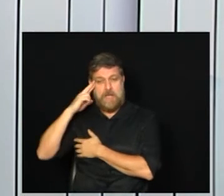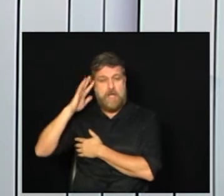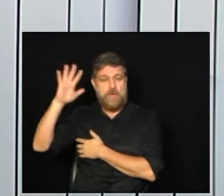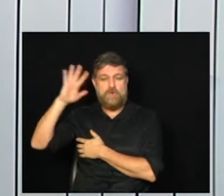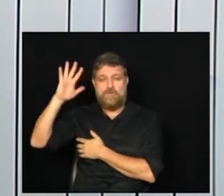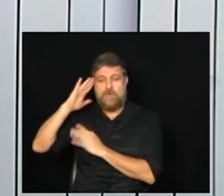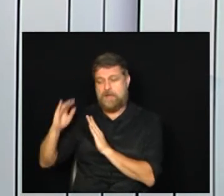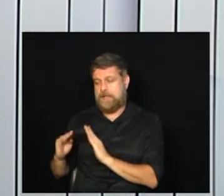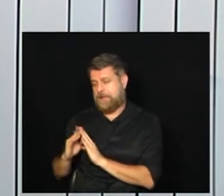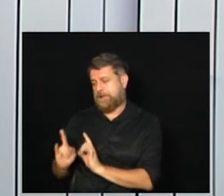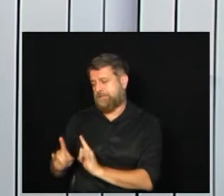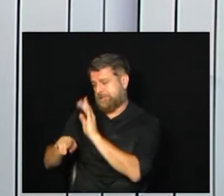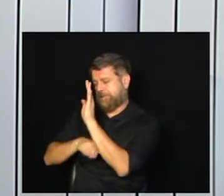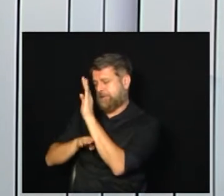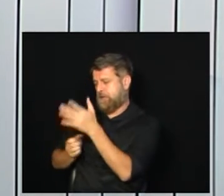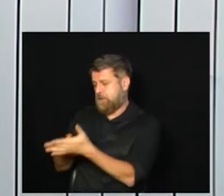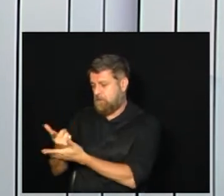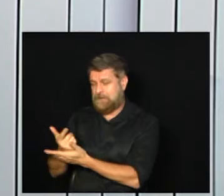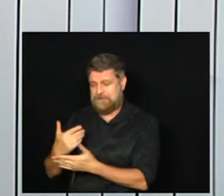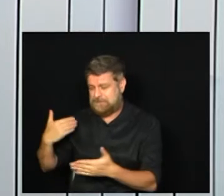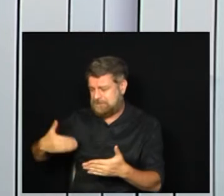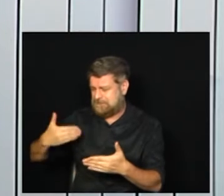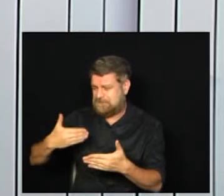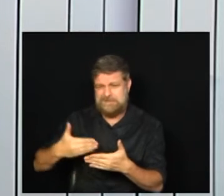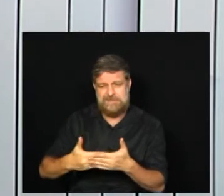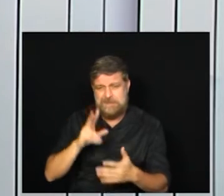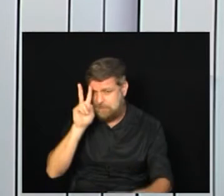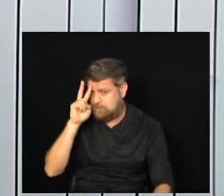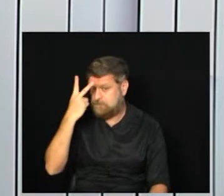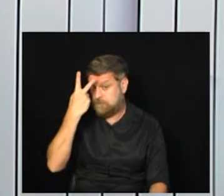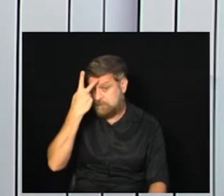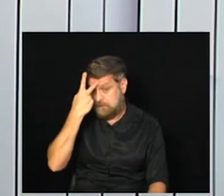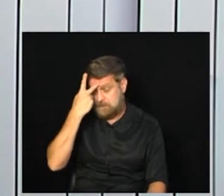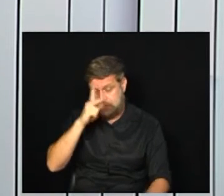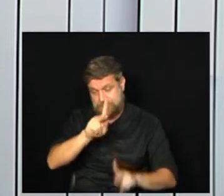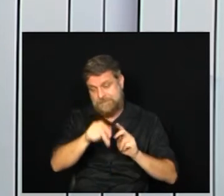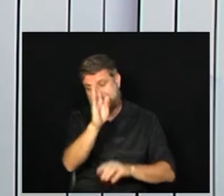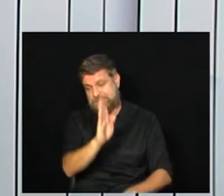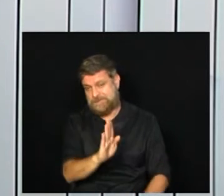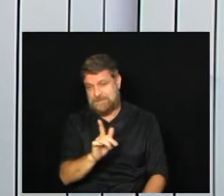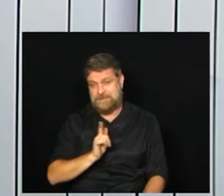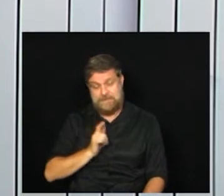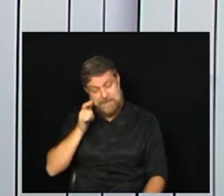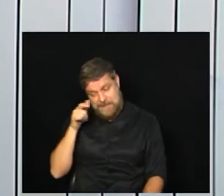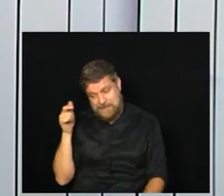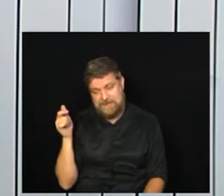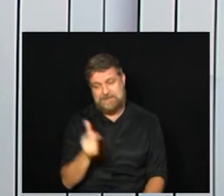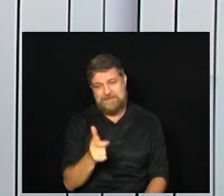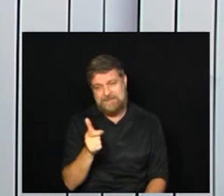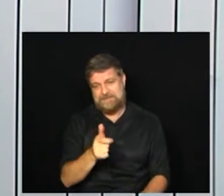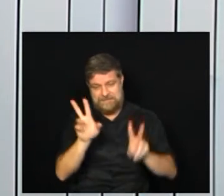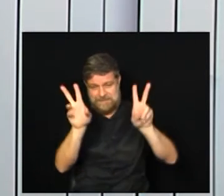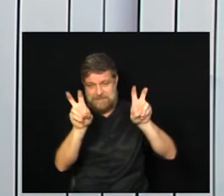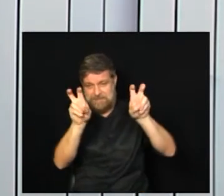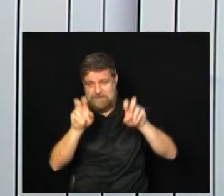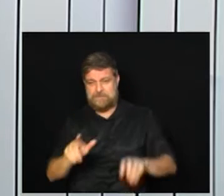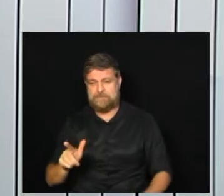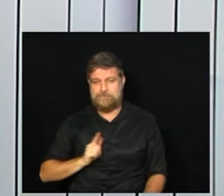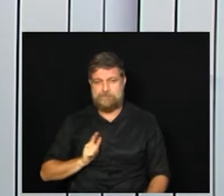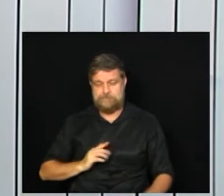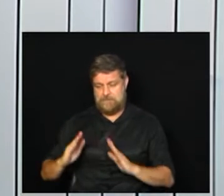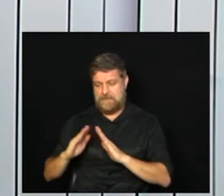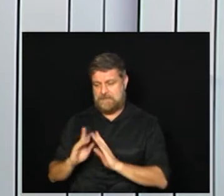assunto. Então, assim, não existe uma fórmula mágica, né? Eu, com 13 anos de idade, via minha mãe trabalhando muito para pagar